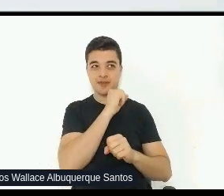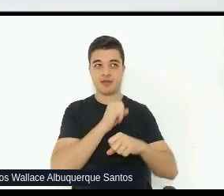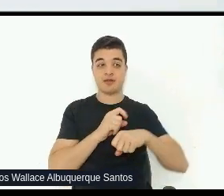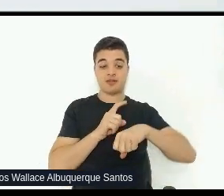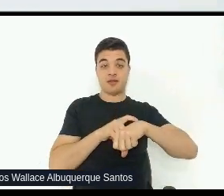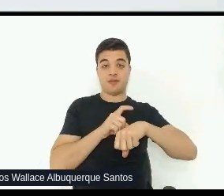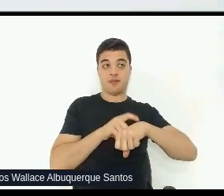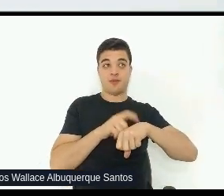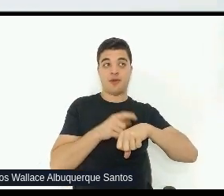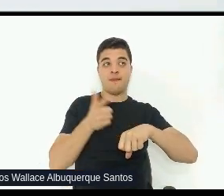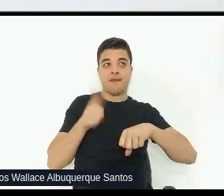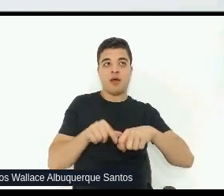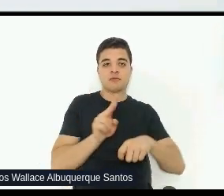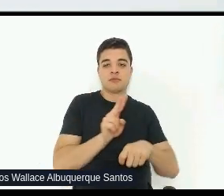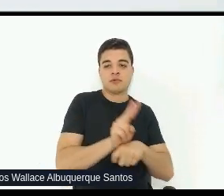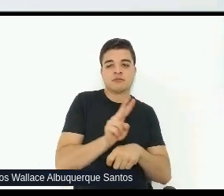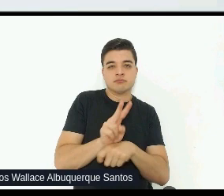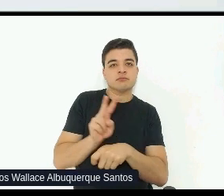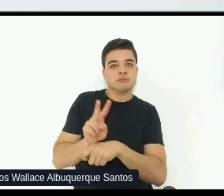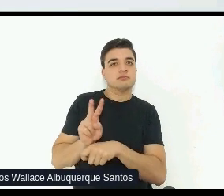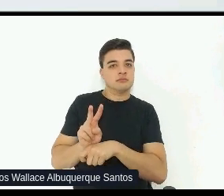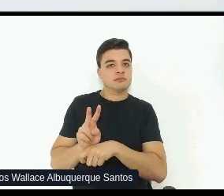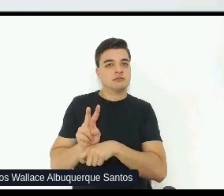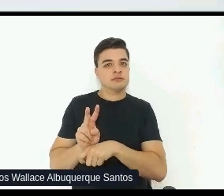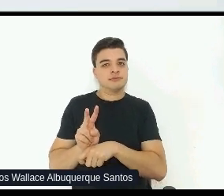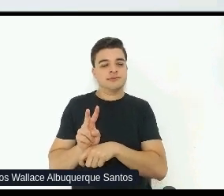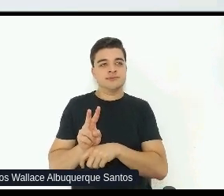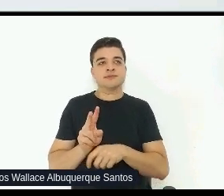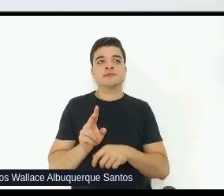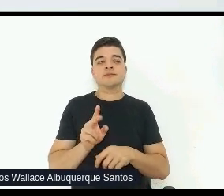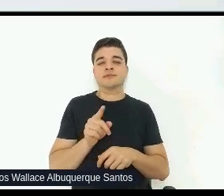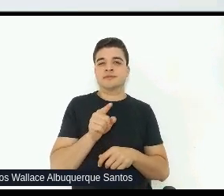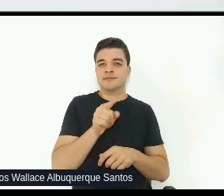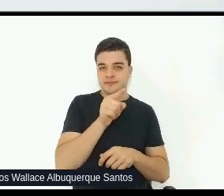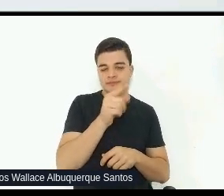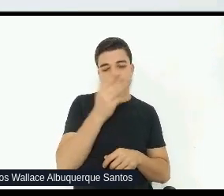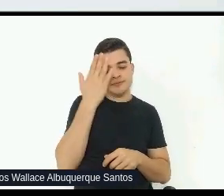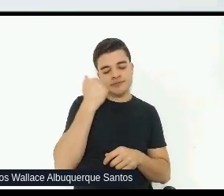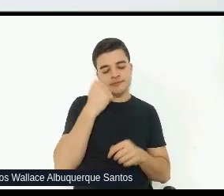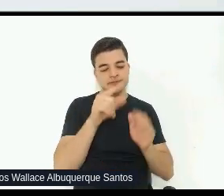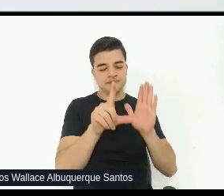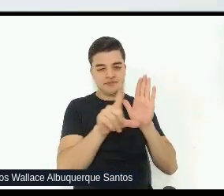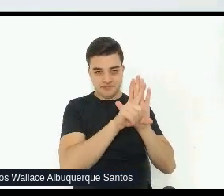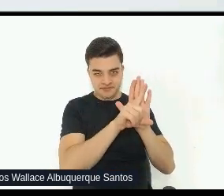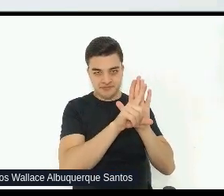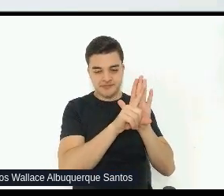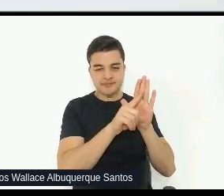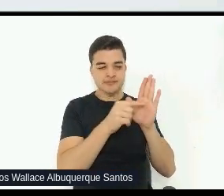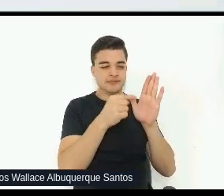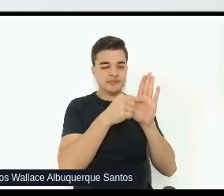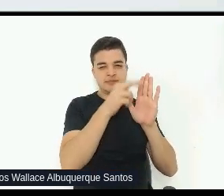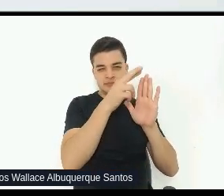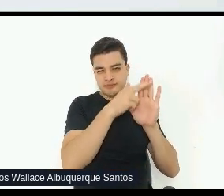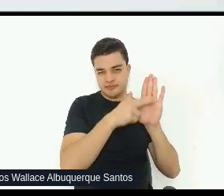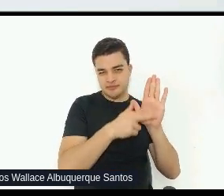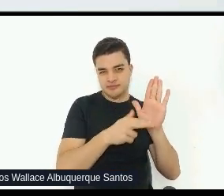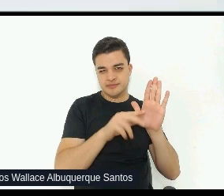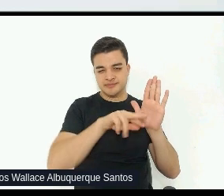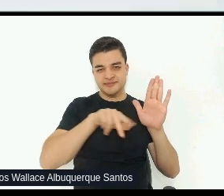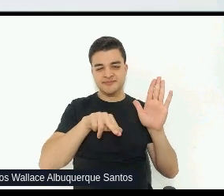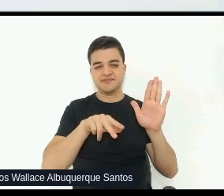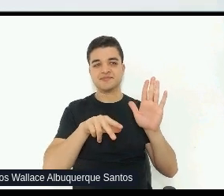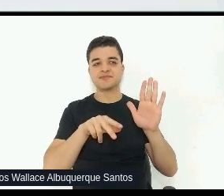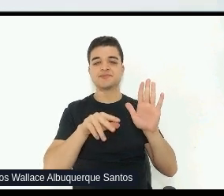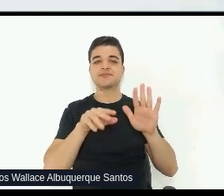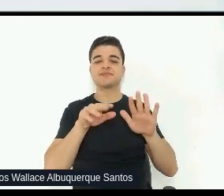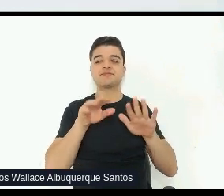negócios, né, tem questões legais que precisam ser resolvidas, que nem sempre a gente consegue manter uma tela fixa para o